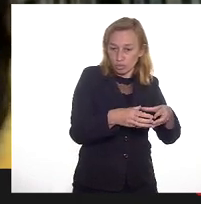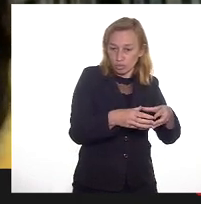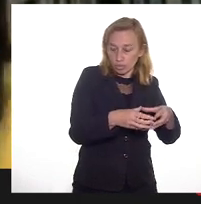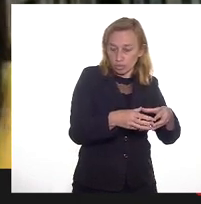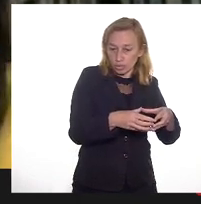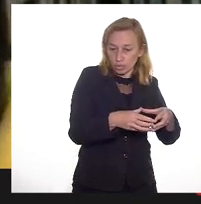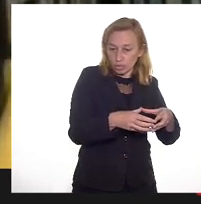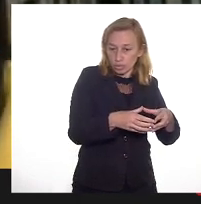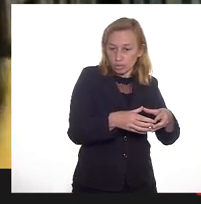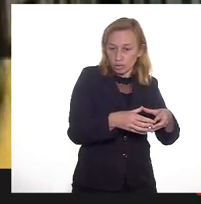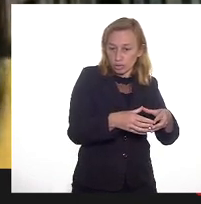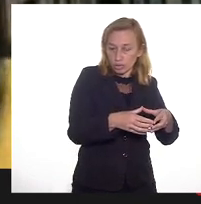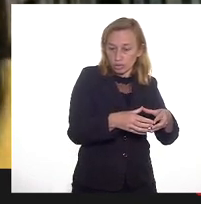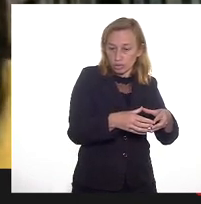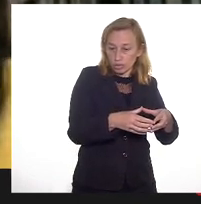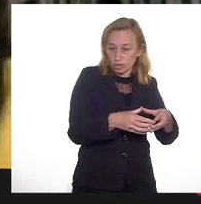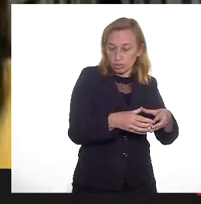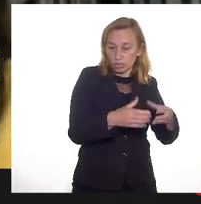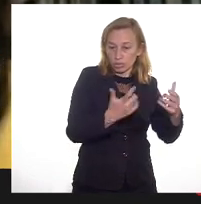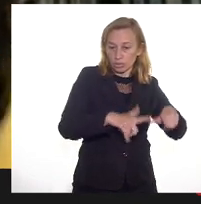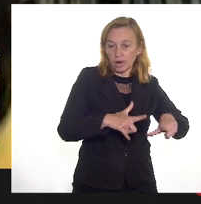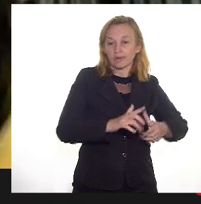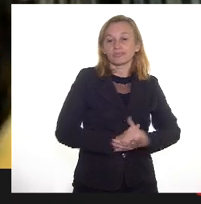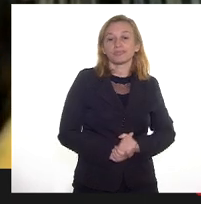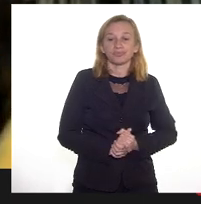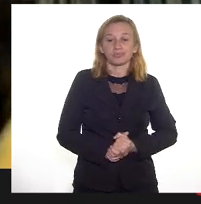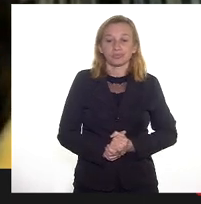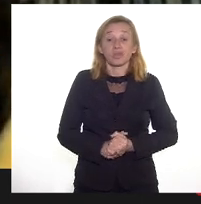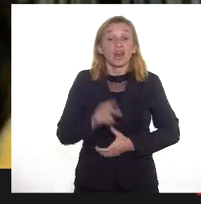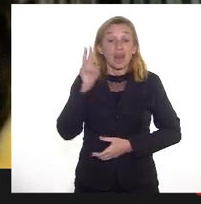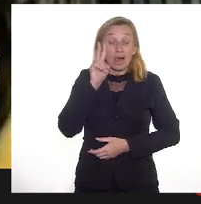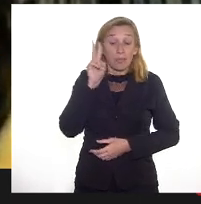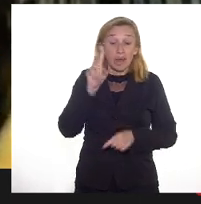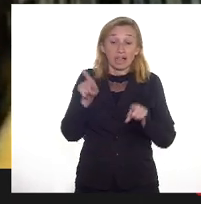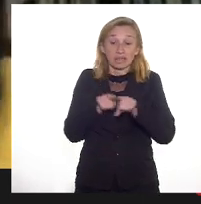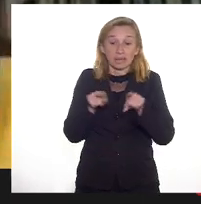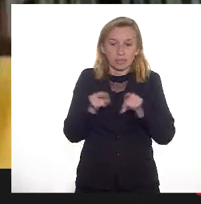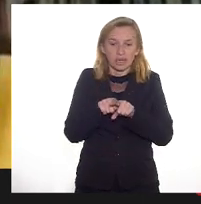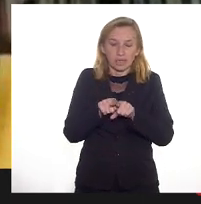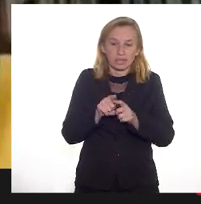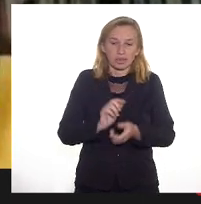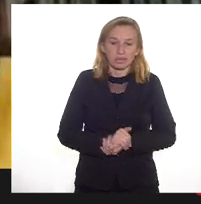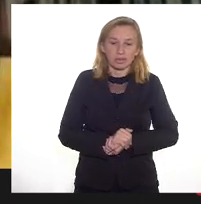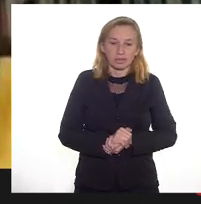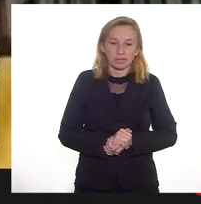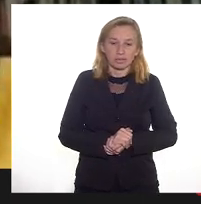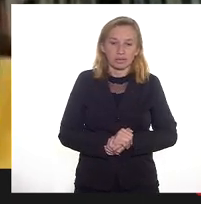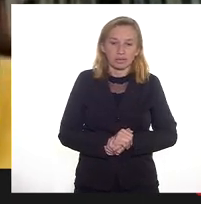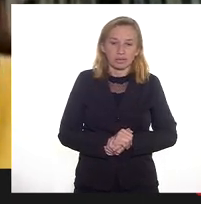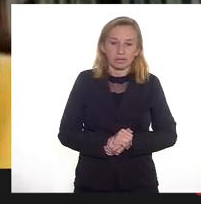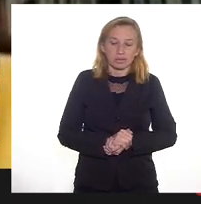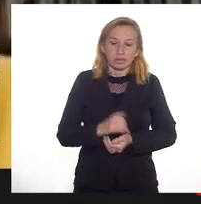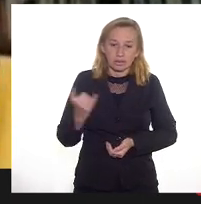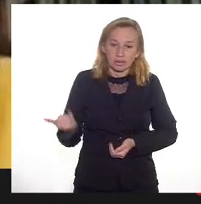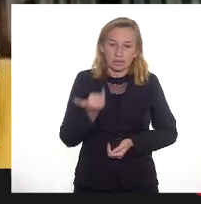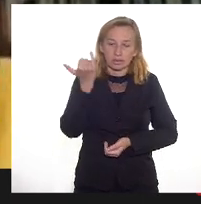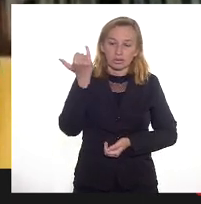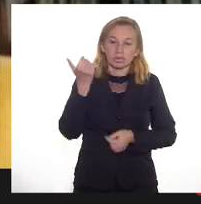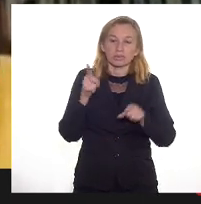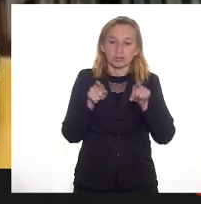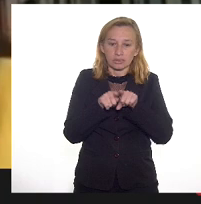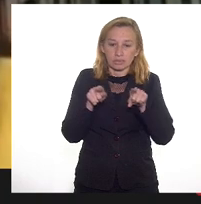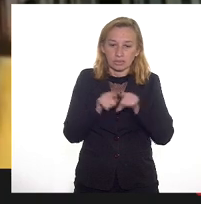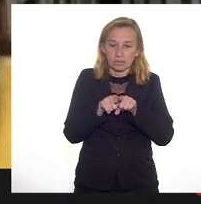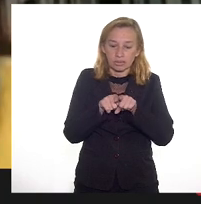sobre aquela região. Né? E lembrar também da importância também